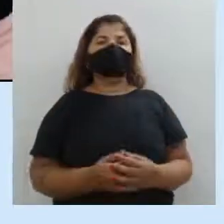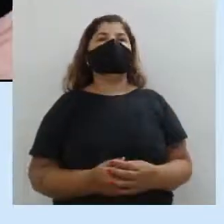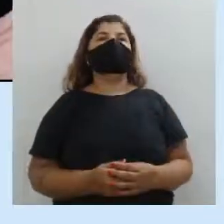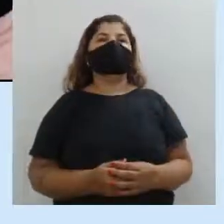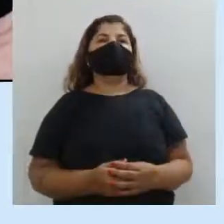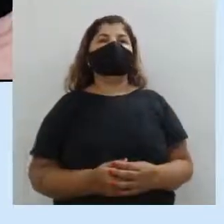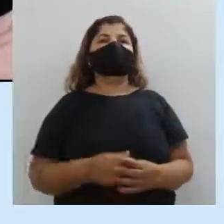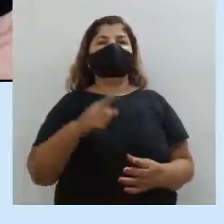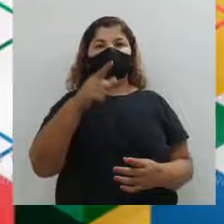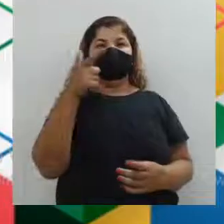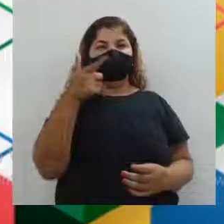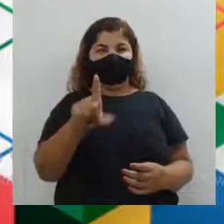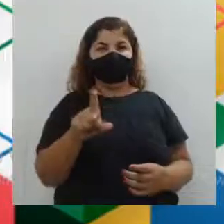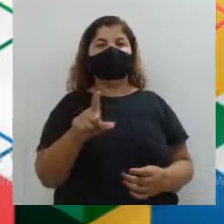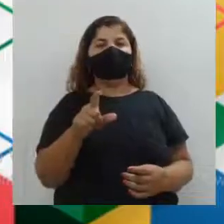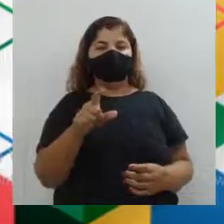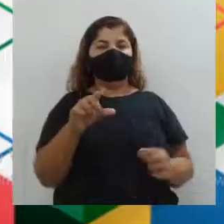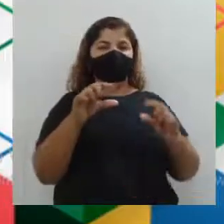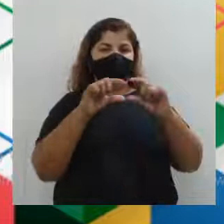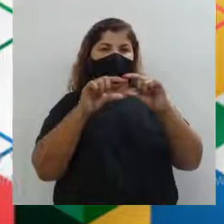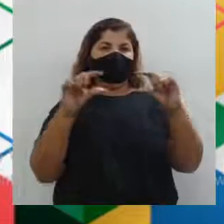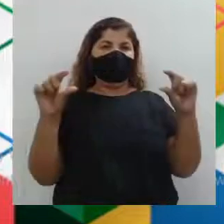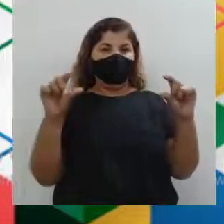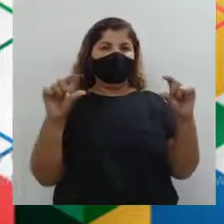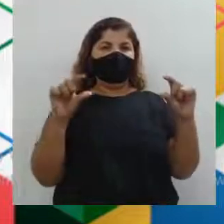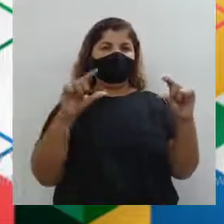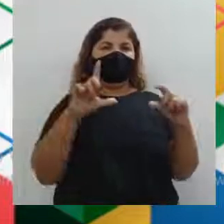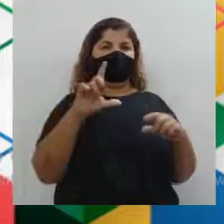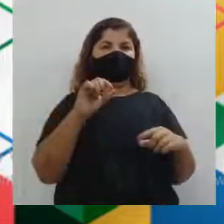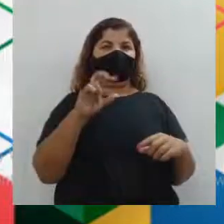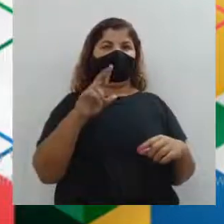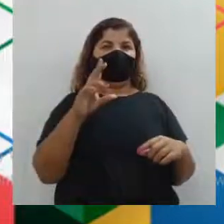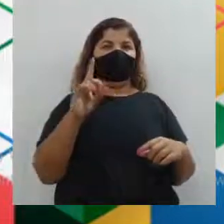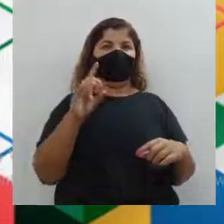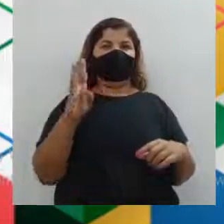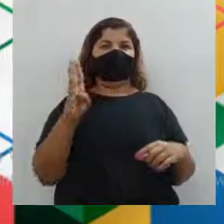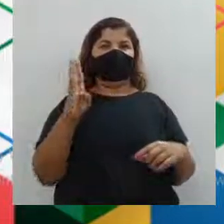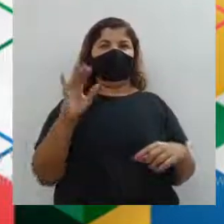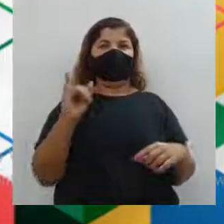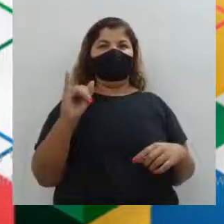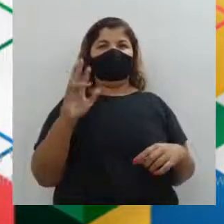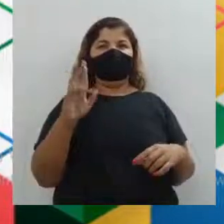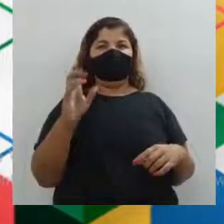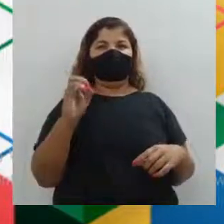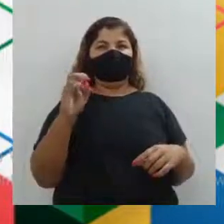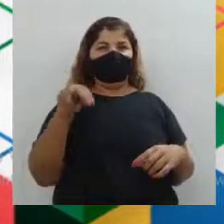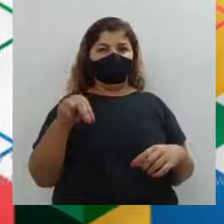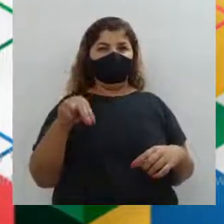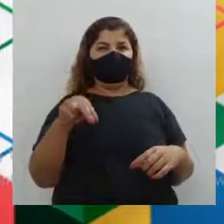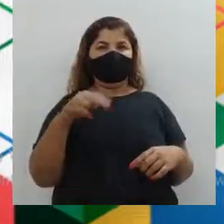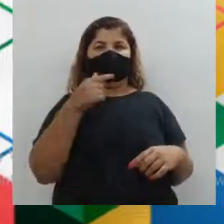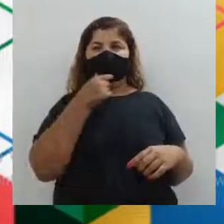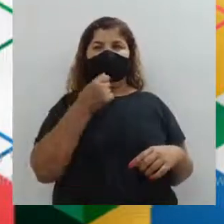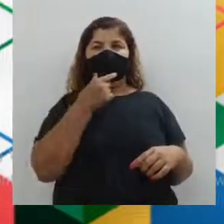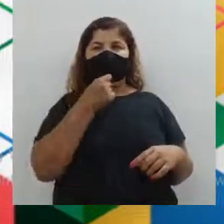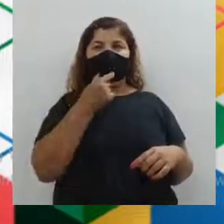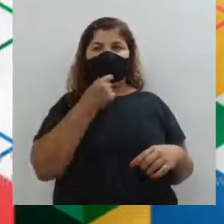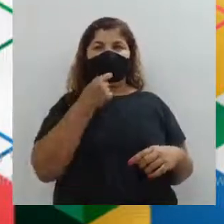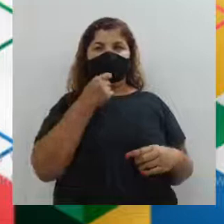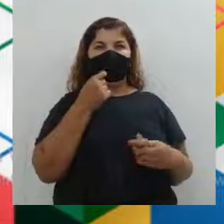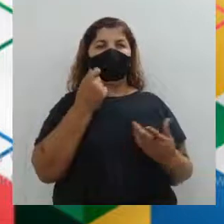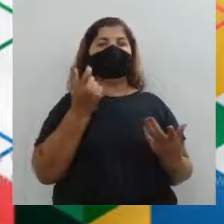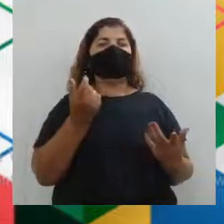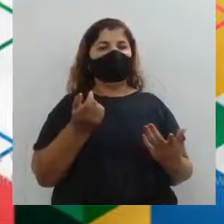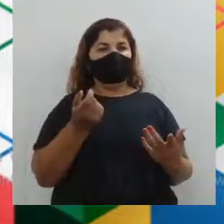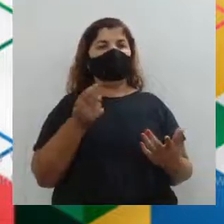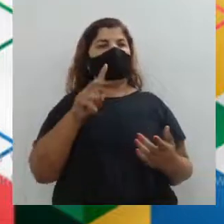Outro exemplo, de Lord Byron. Lord Byron, vocês vão estudar um pouquinho no próximo ano, na segunda série